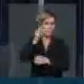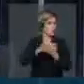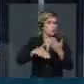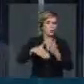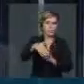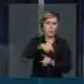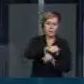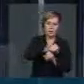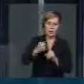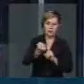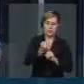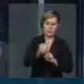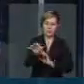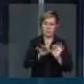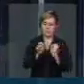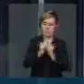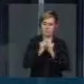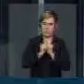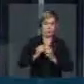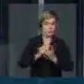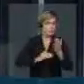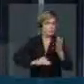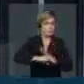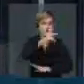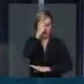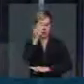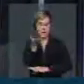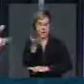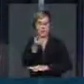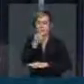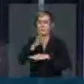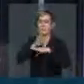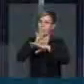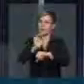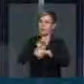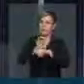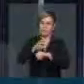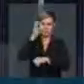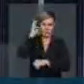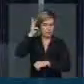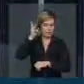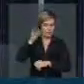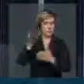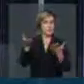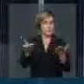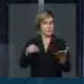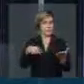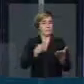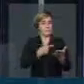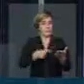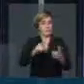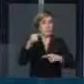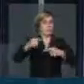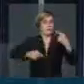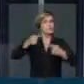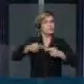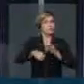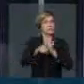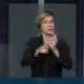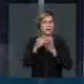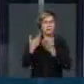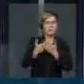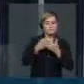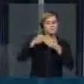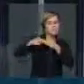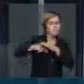sociedade organizada, de todos que querem o bem do nosso Estado, o Estado do Maranhão. Então, estaremos nele discutindo, aprofundando